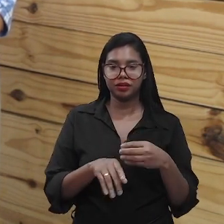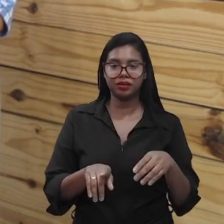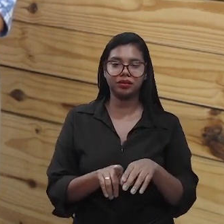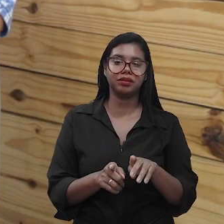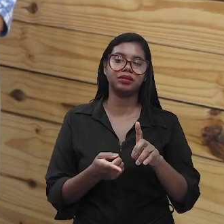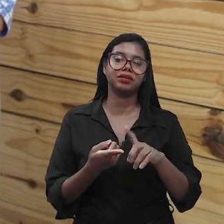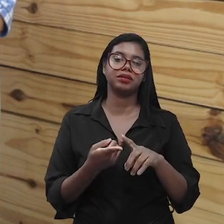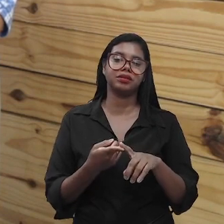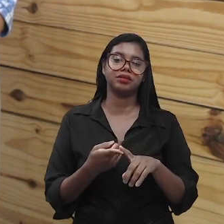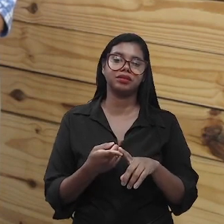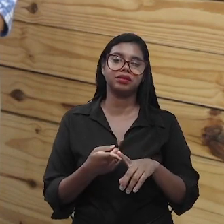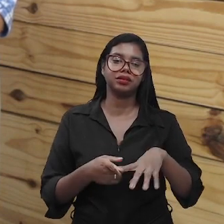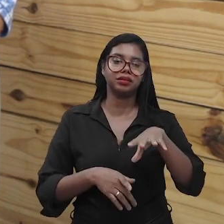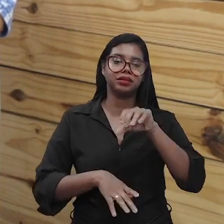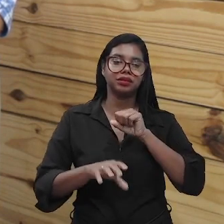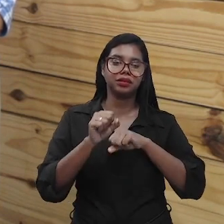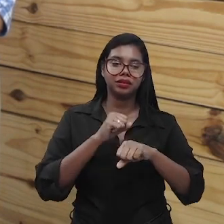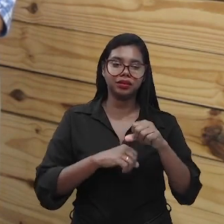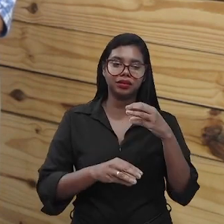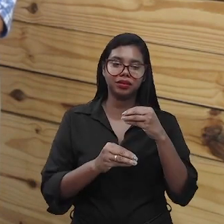também do meu trabalho,